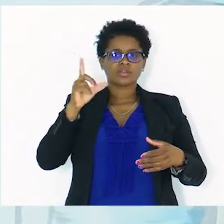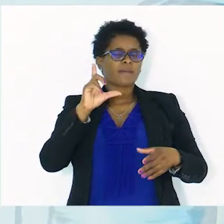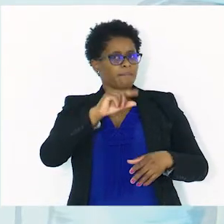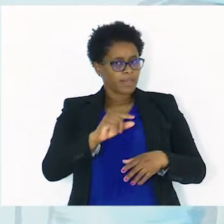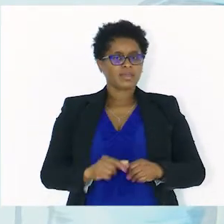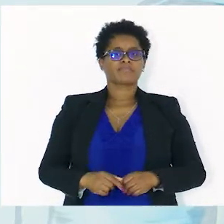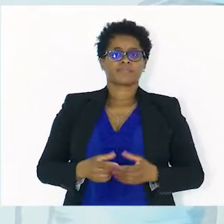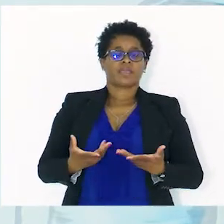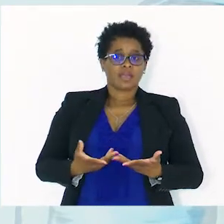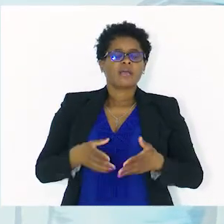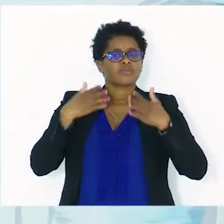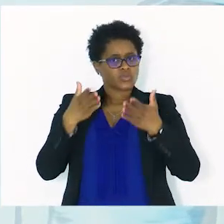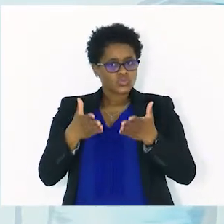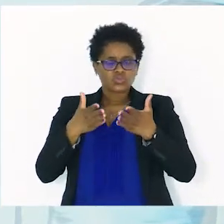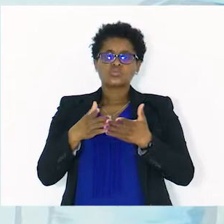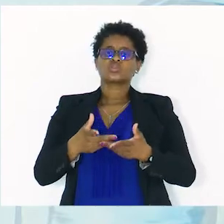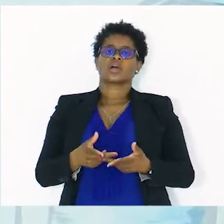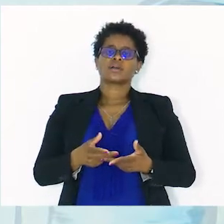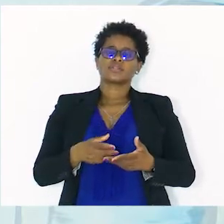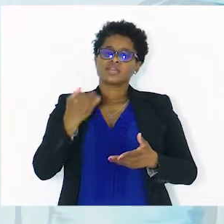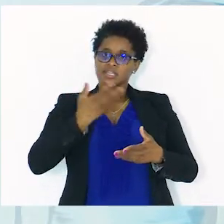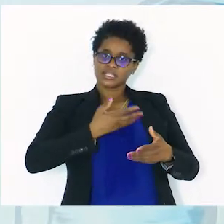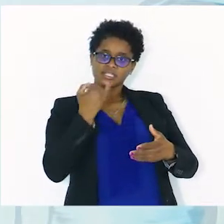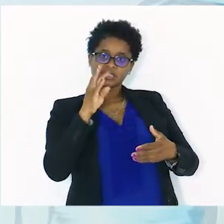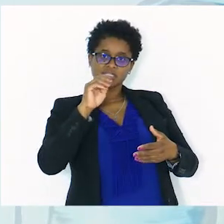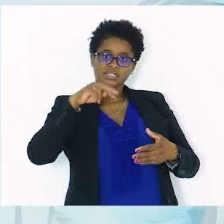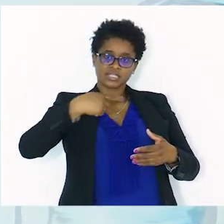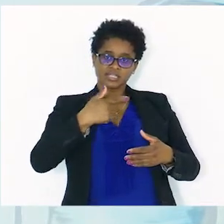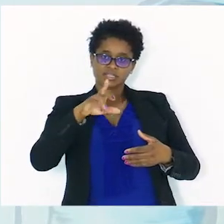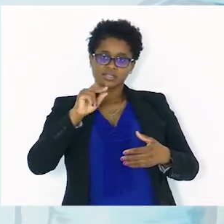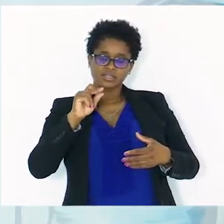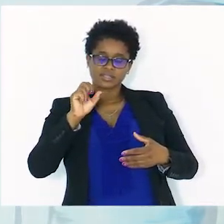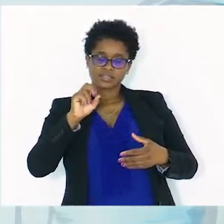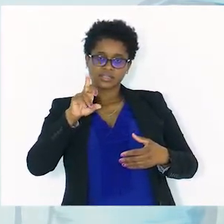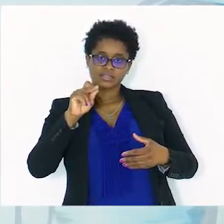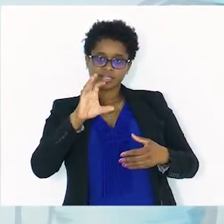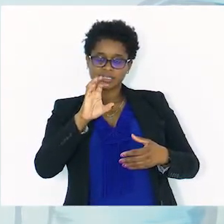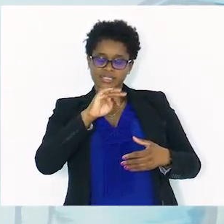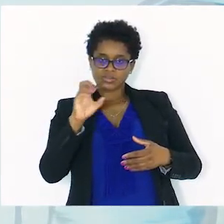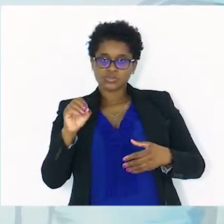por ajudar na desintegração dos corpos celestes.